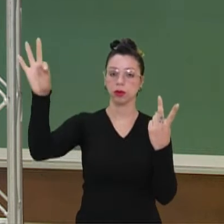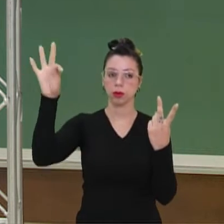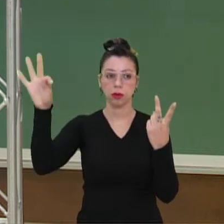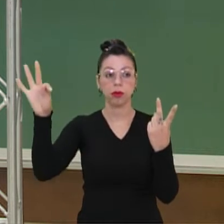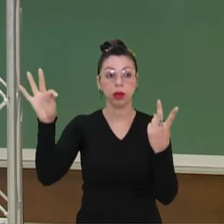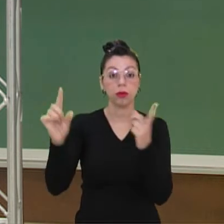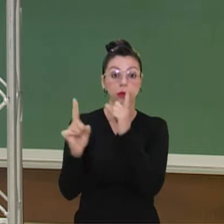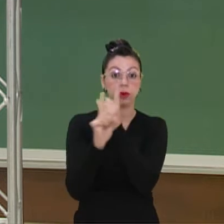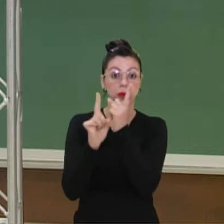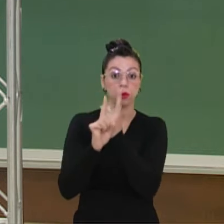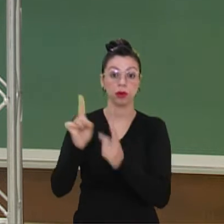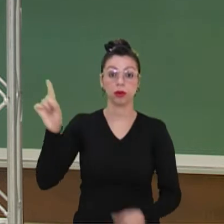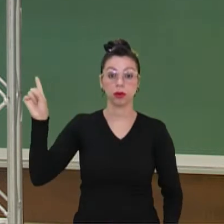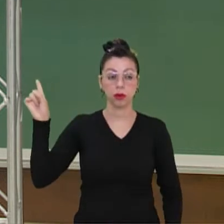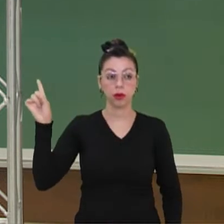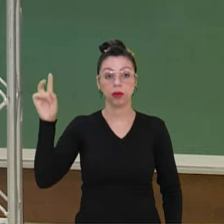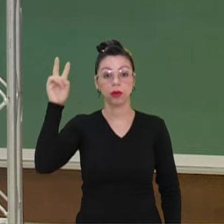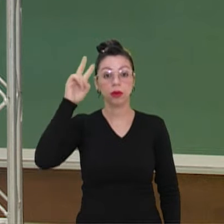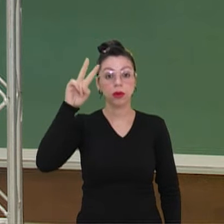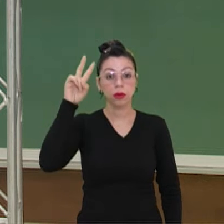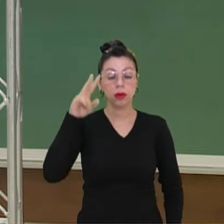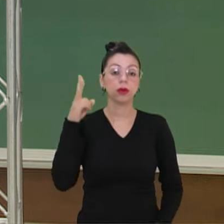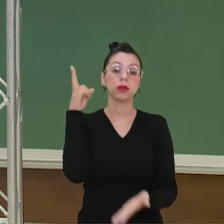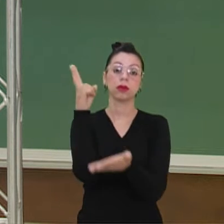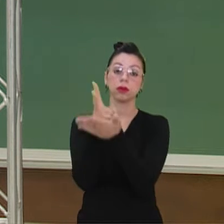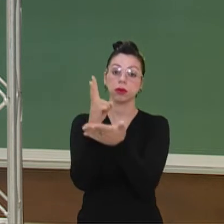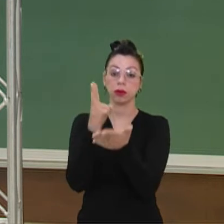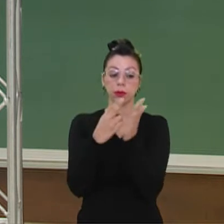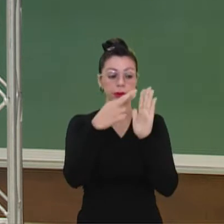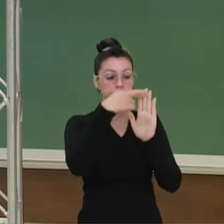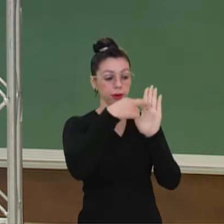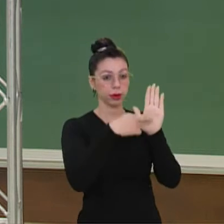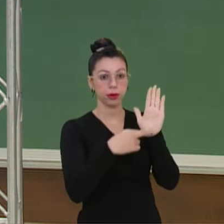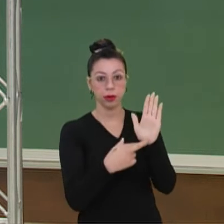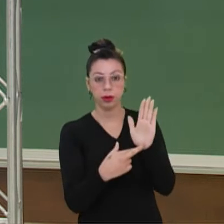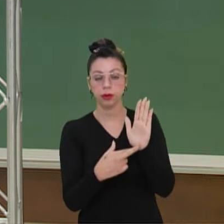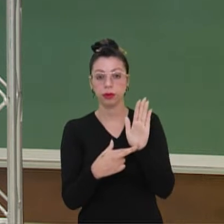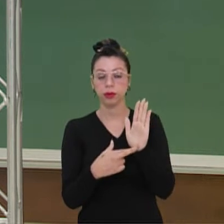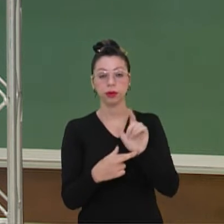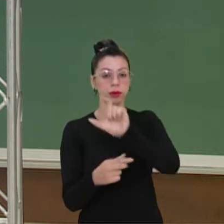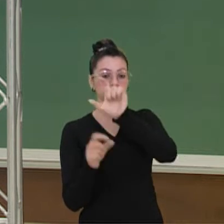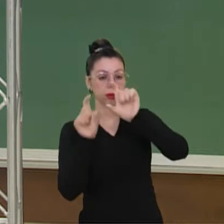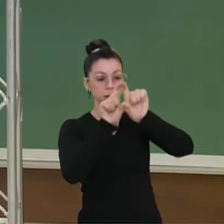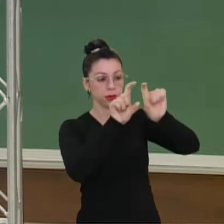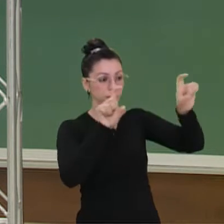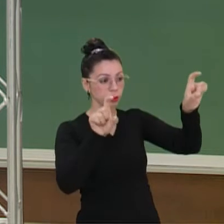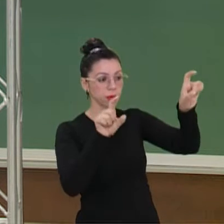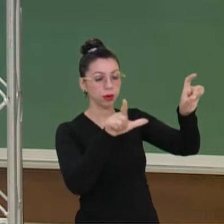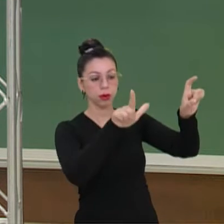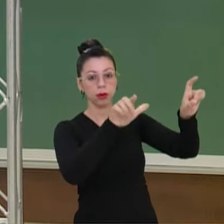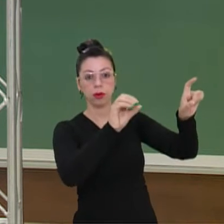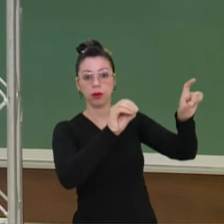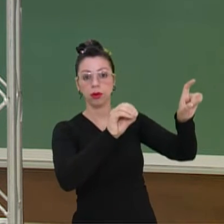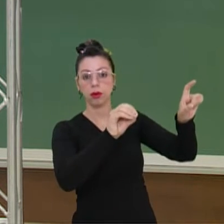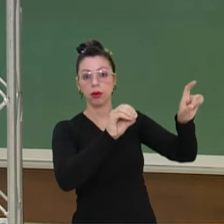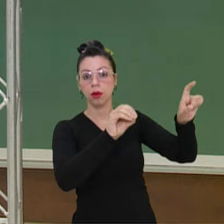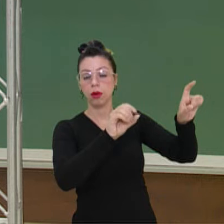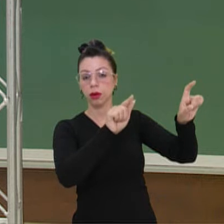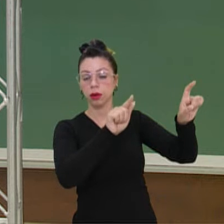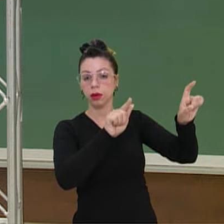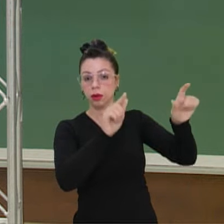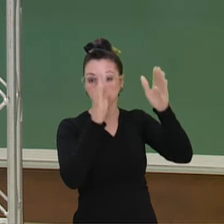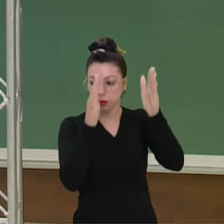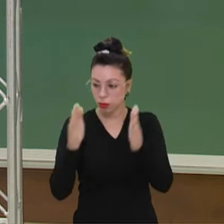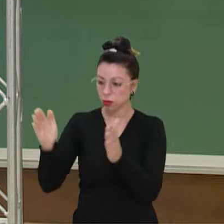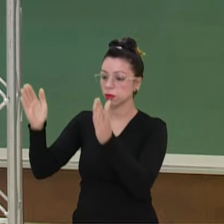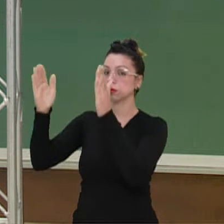nisso, lembre aqui, ó, como tá. Sempre coloque, escreva no primeiro membro o logaritmo e o mesmo, com a mesma base,